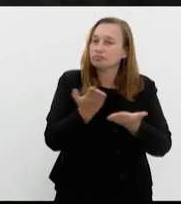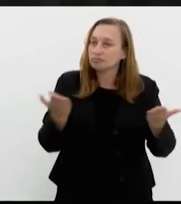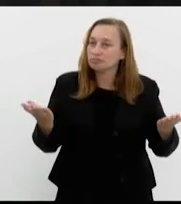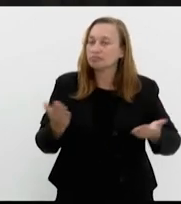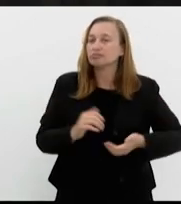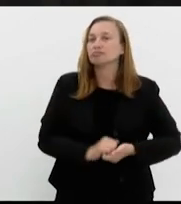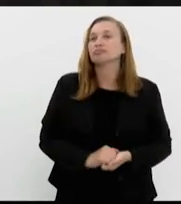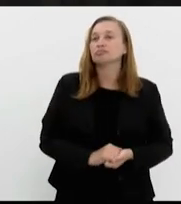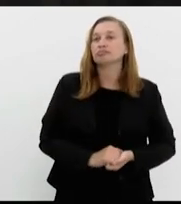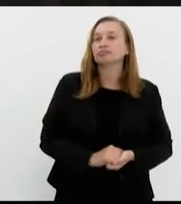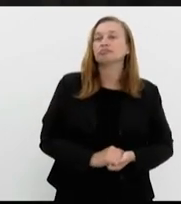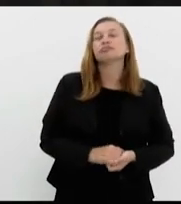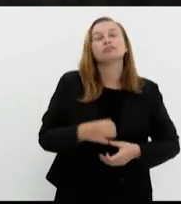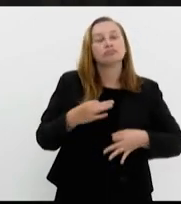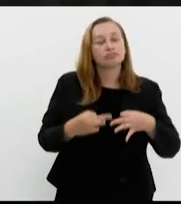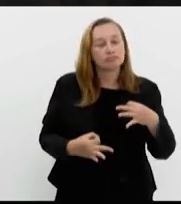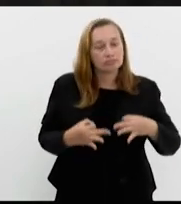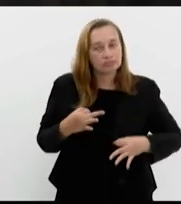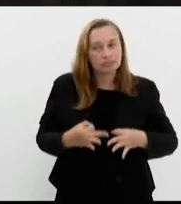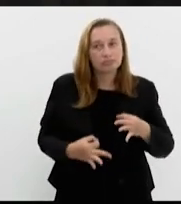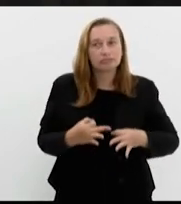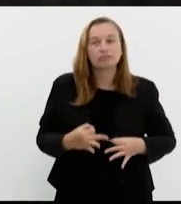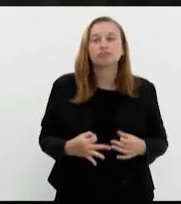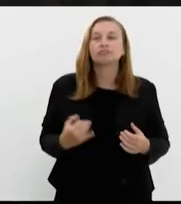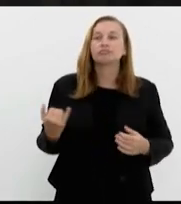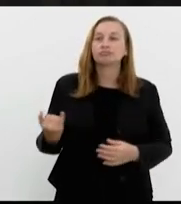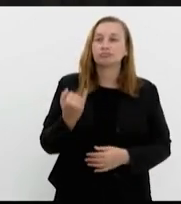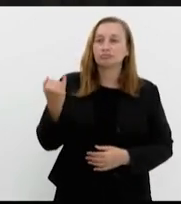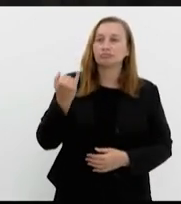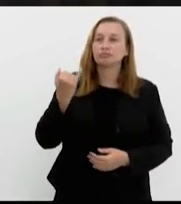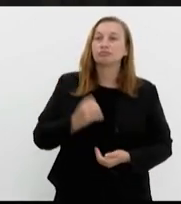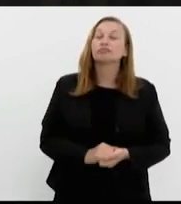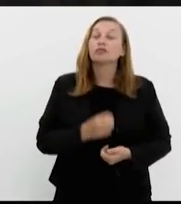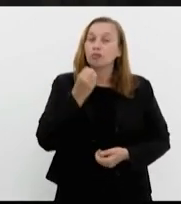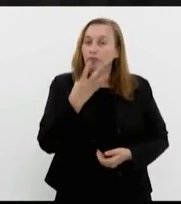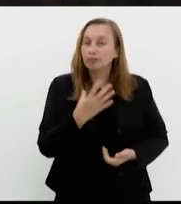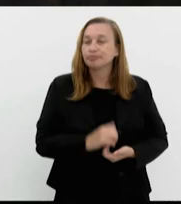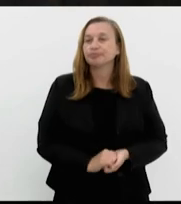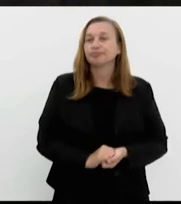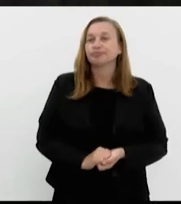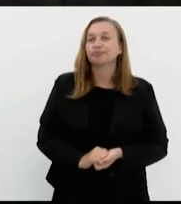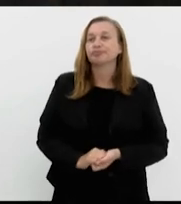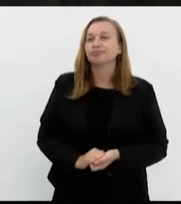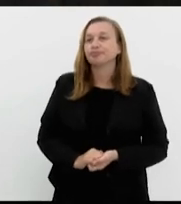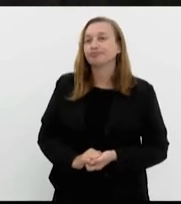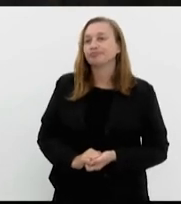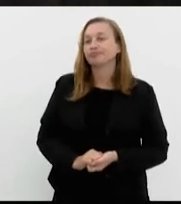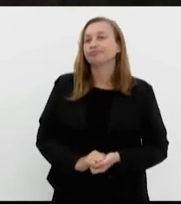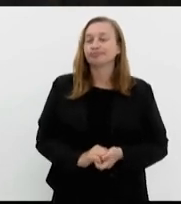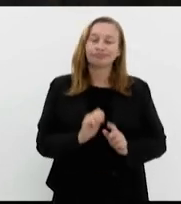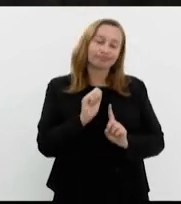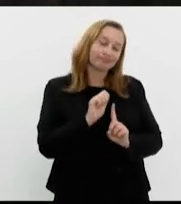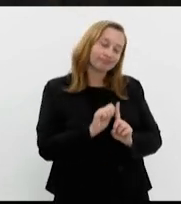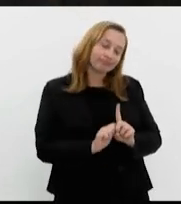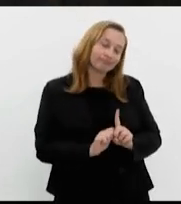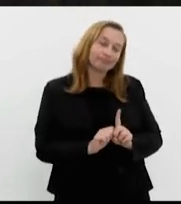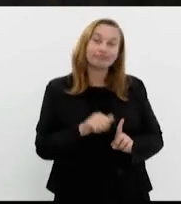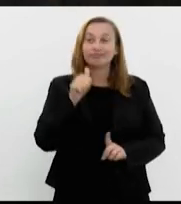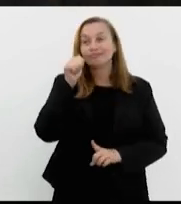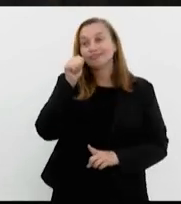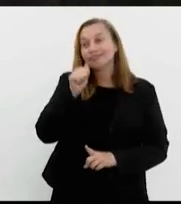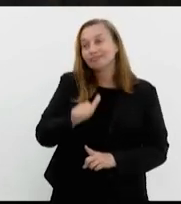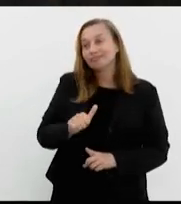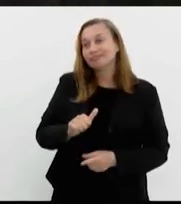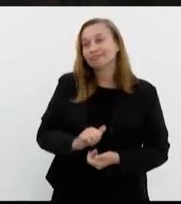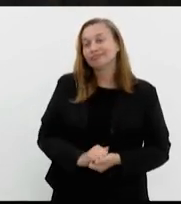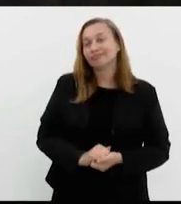são justas e necessárias aí. Bom, neste mês das mulheres,